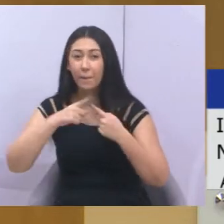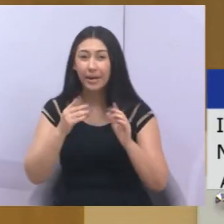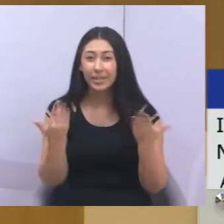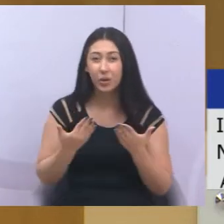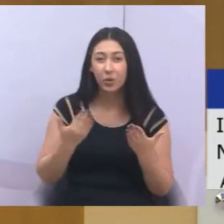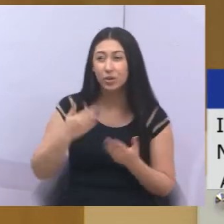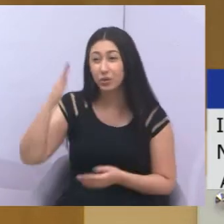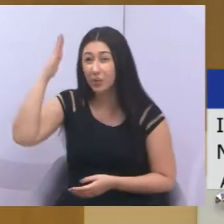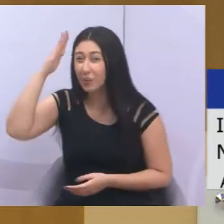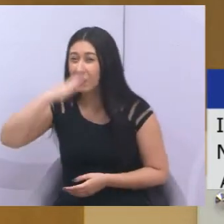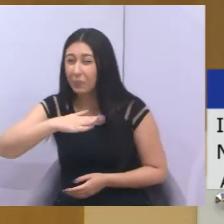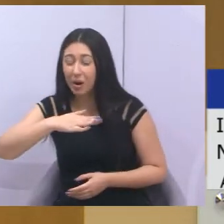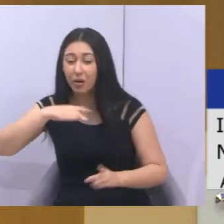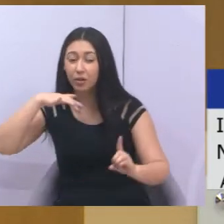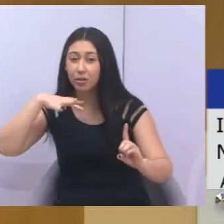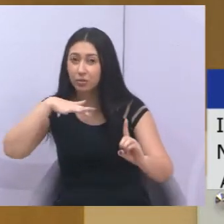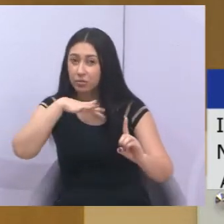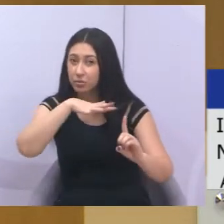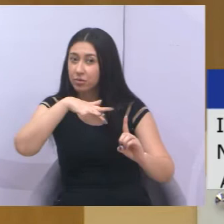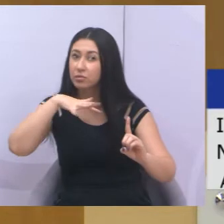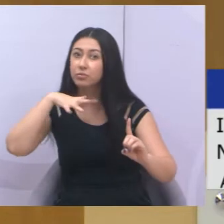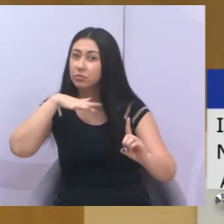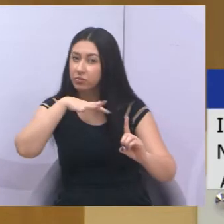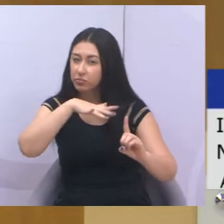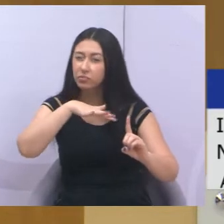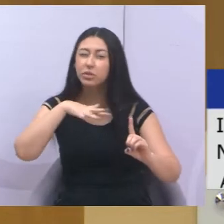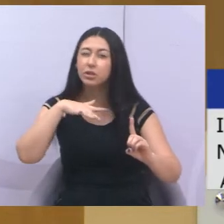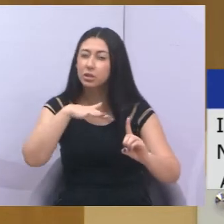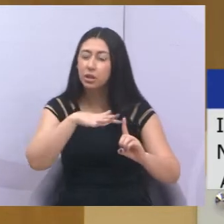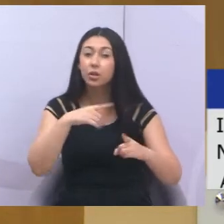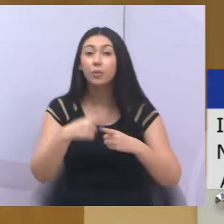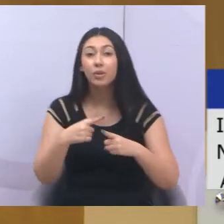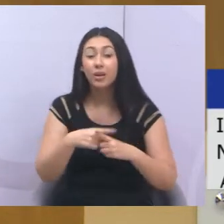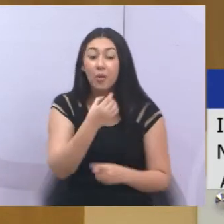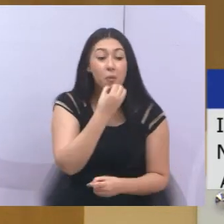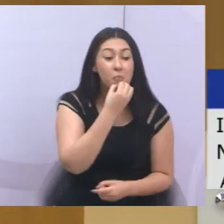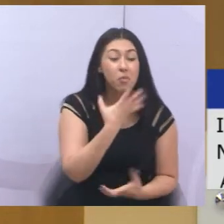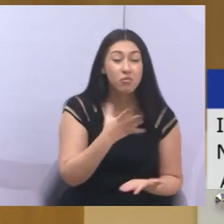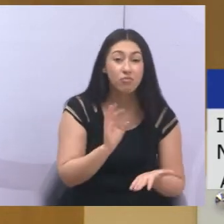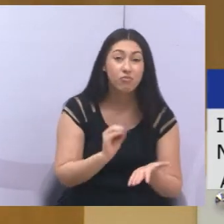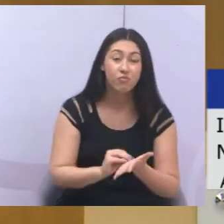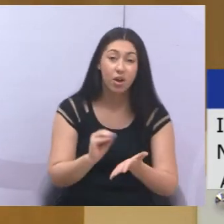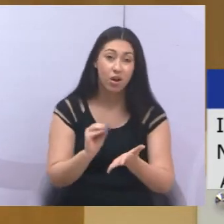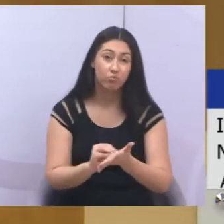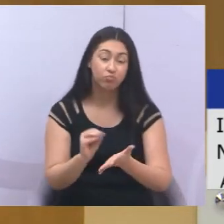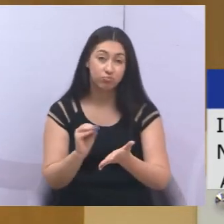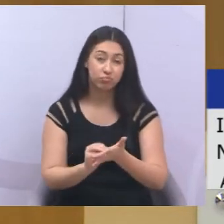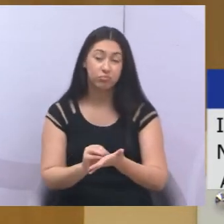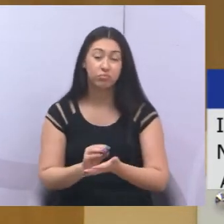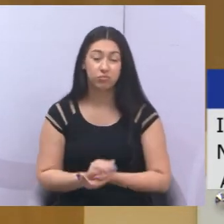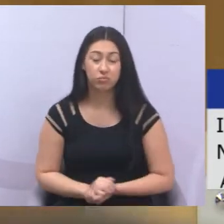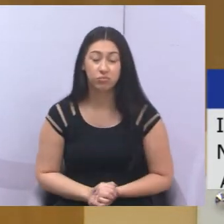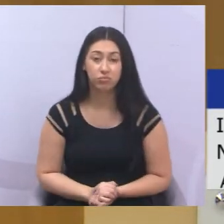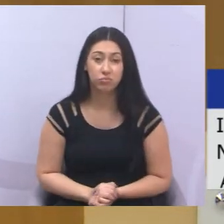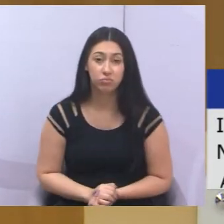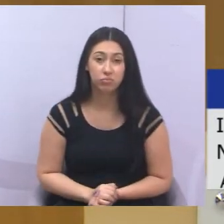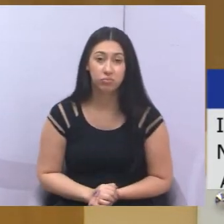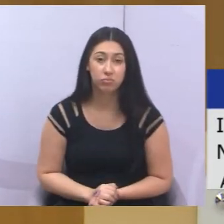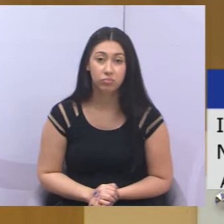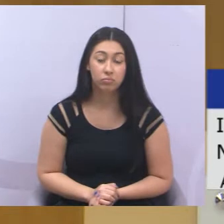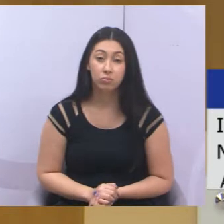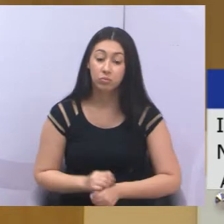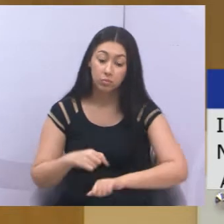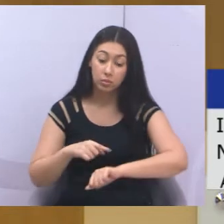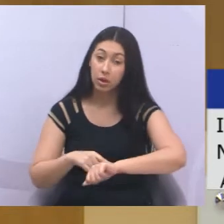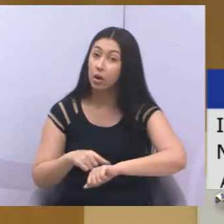por todas as crianças. O mal-mal está tomando as crianças porque o bem-bem não está tendo olhos para ela, não está tendo os olhos para ela. Está na